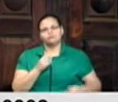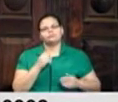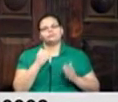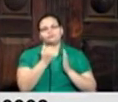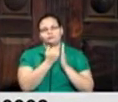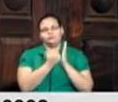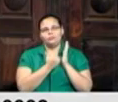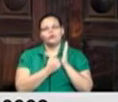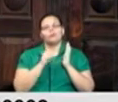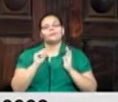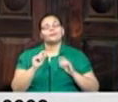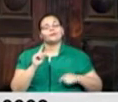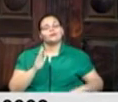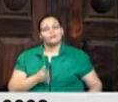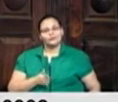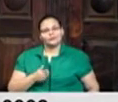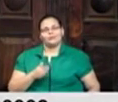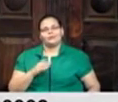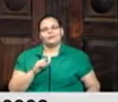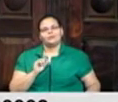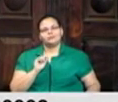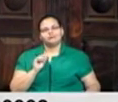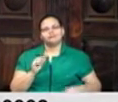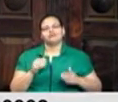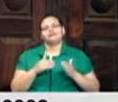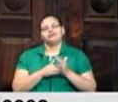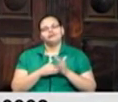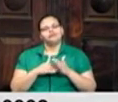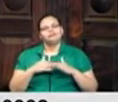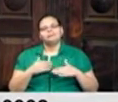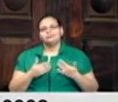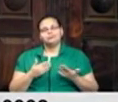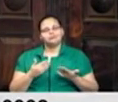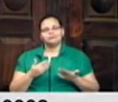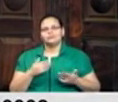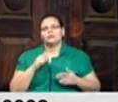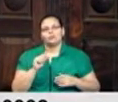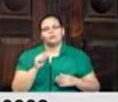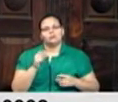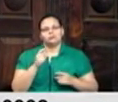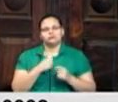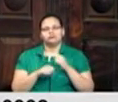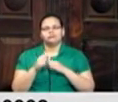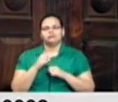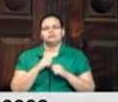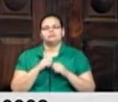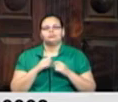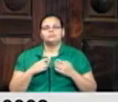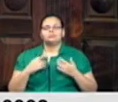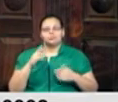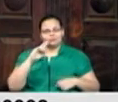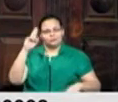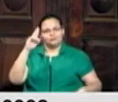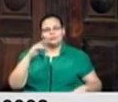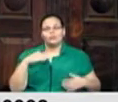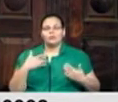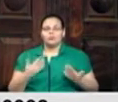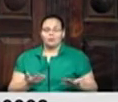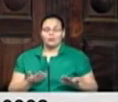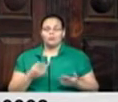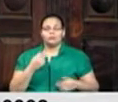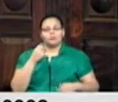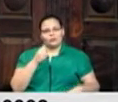que já implica em limitações na gestão. E mais ainda,